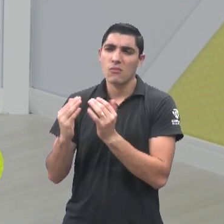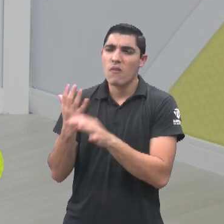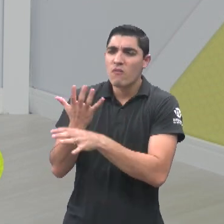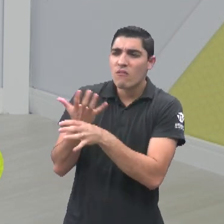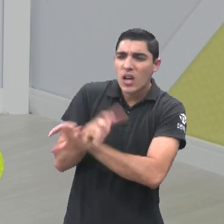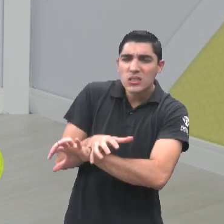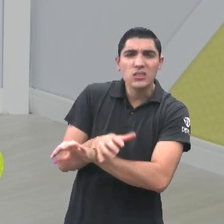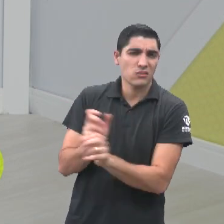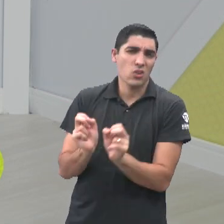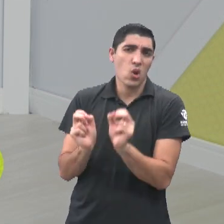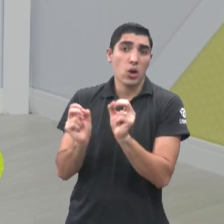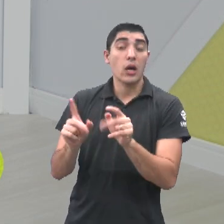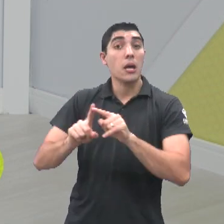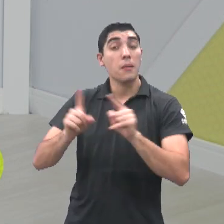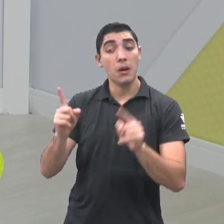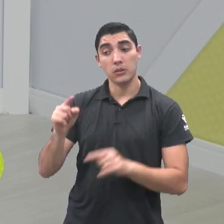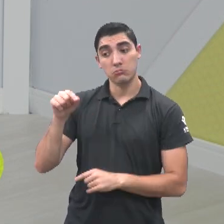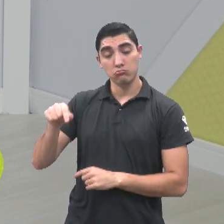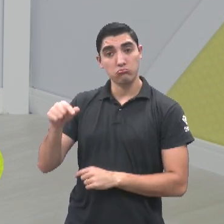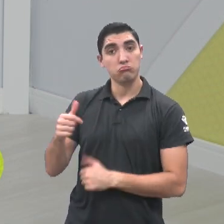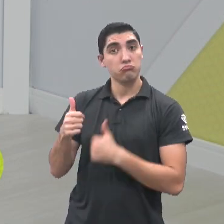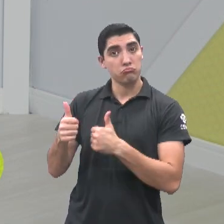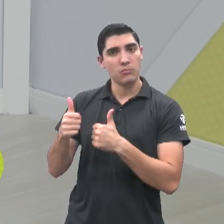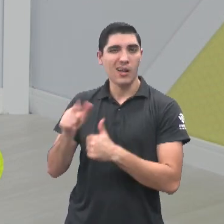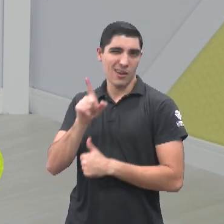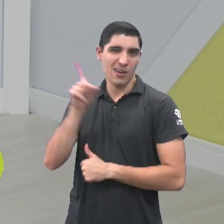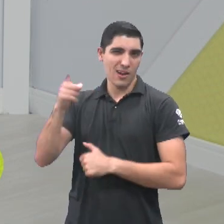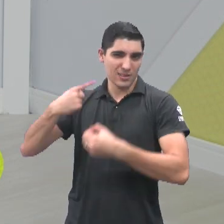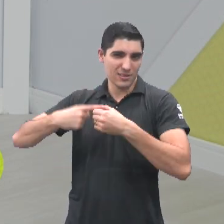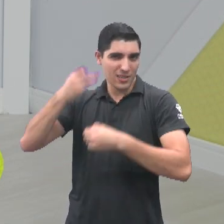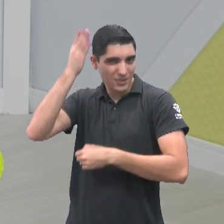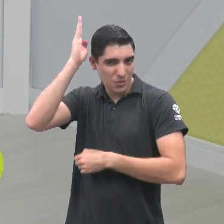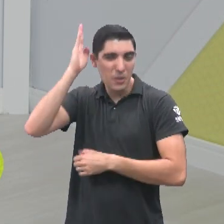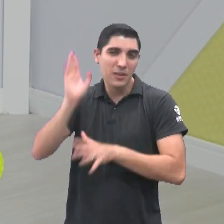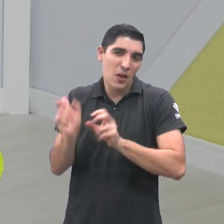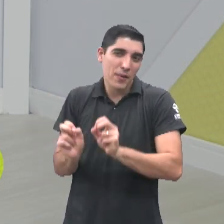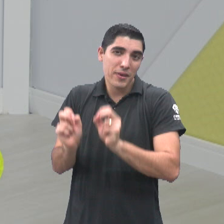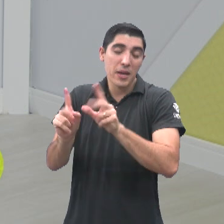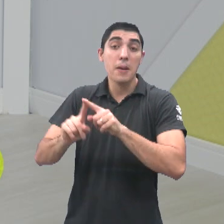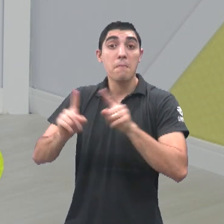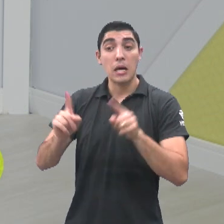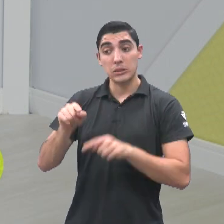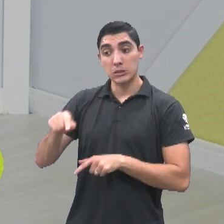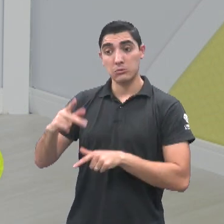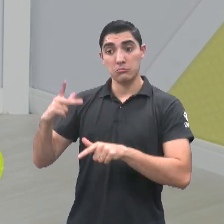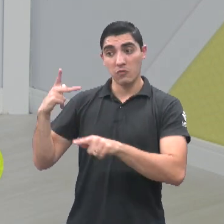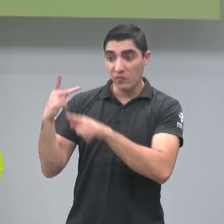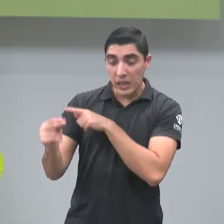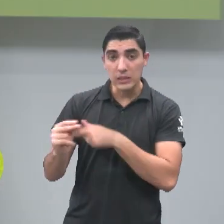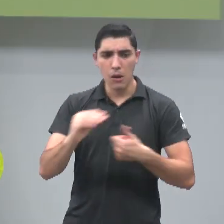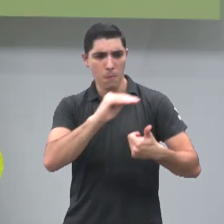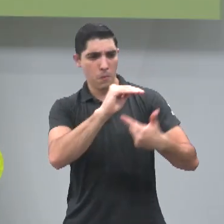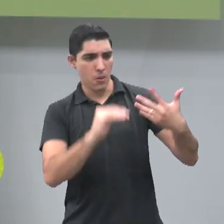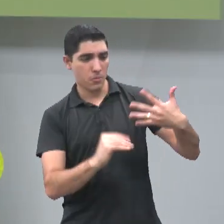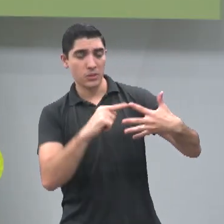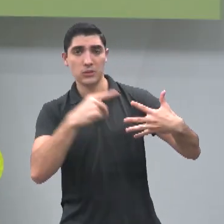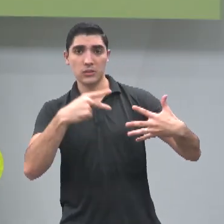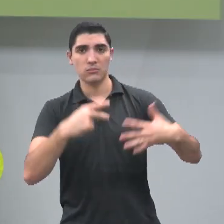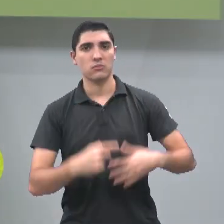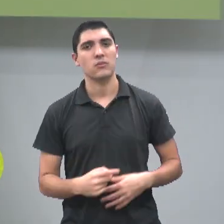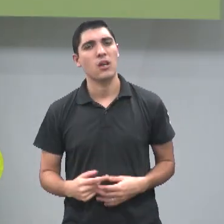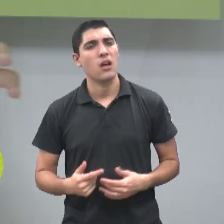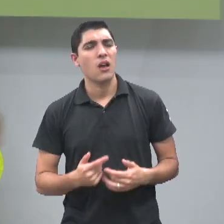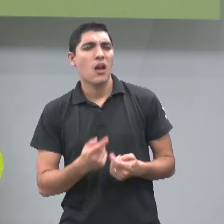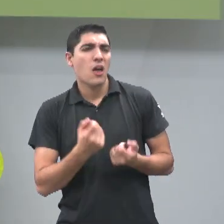aspas, aí o seu dever de casa, mesmo jogando em Taubaté, venceu o Penapolense, vice-líder da competição. Sem torcida quase, né? Porque